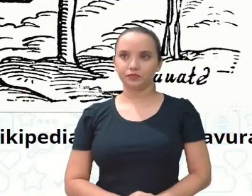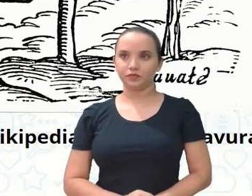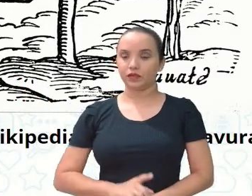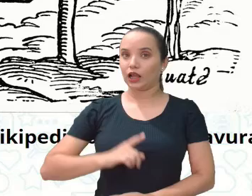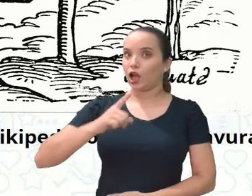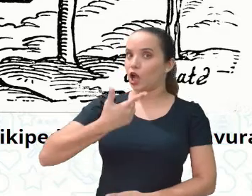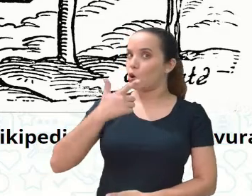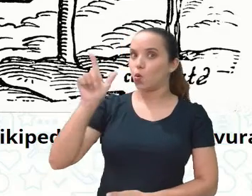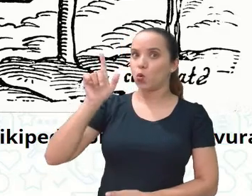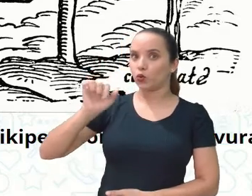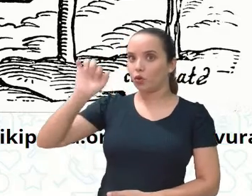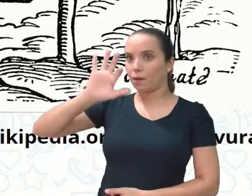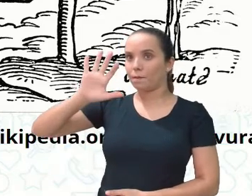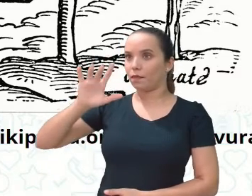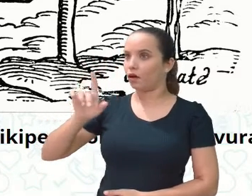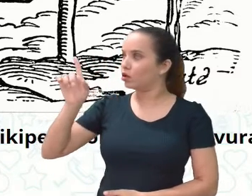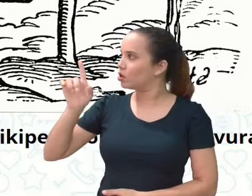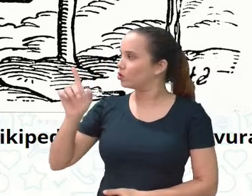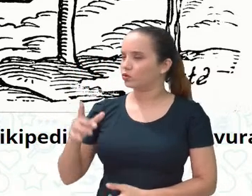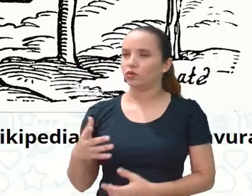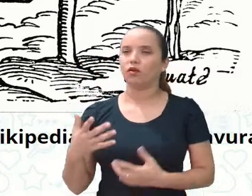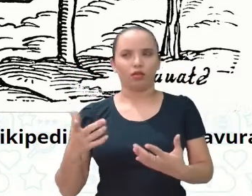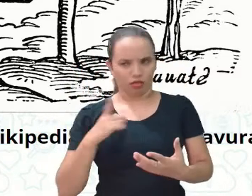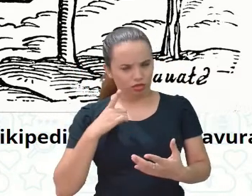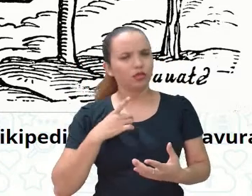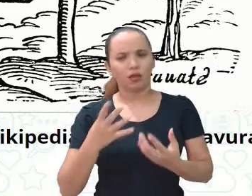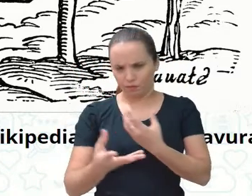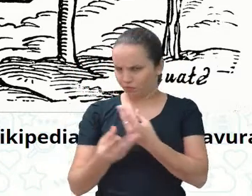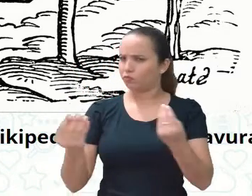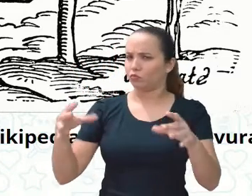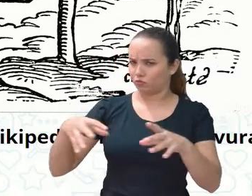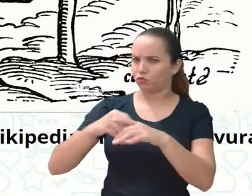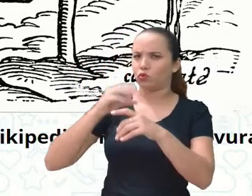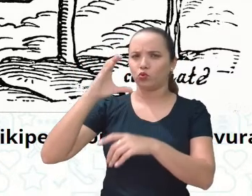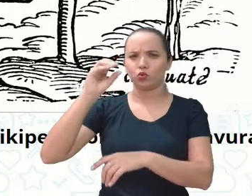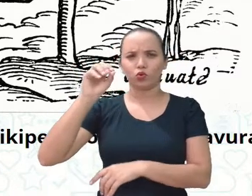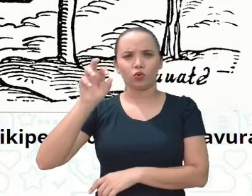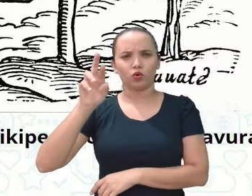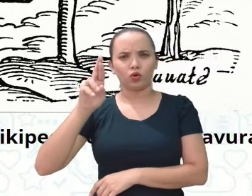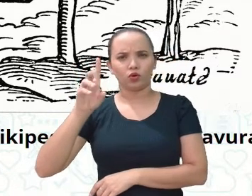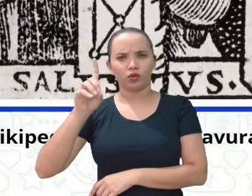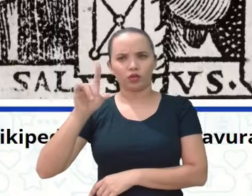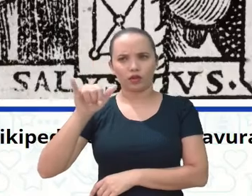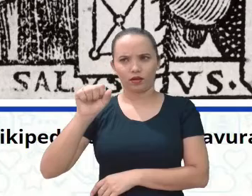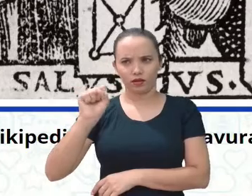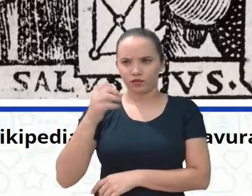Essa outra aqui, aparece muito nos cordéis, né? Maravilhoso.